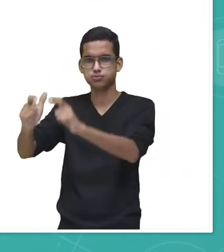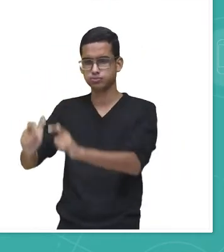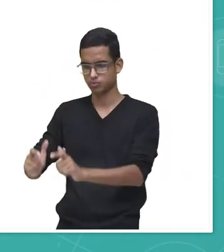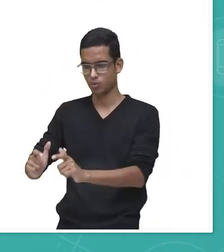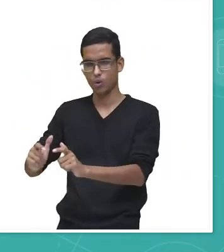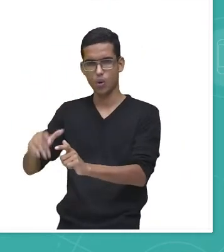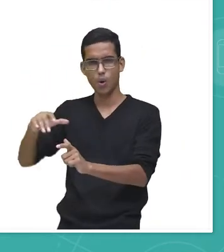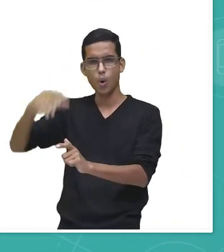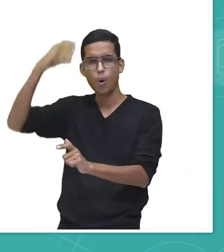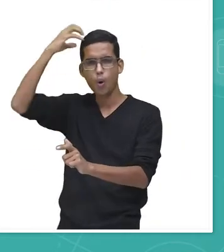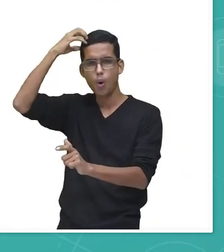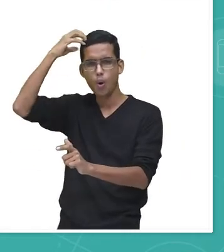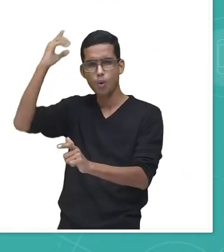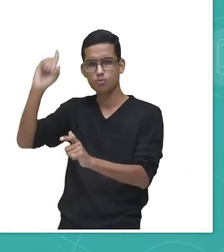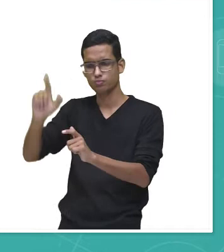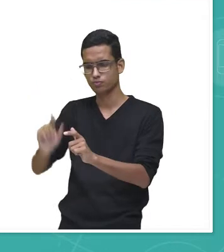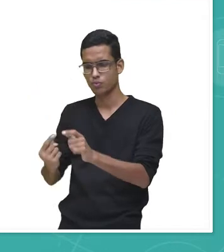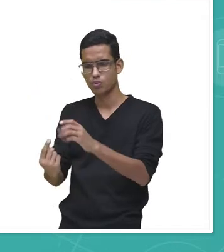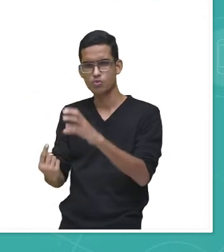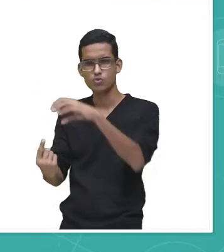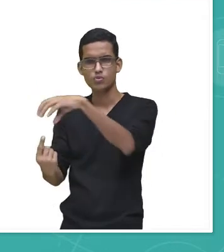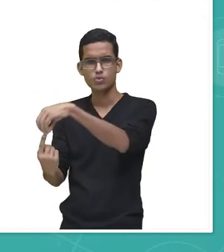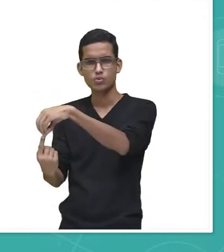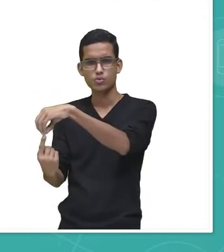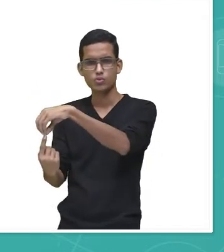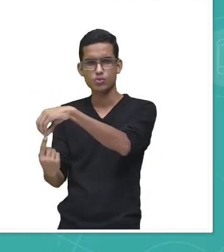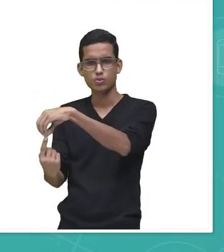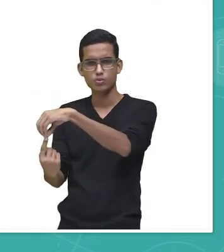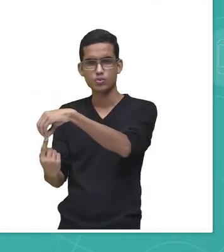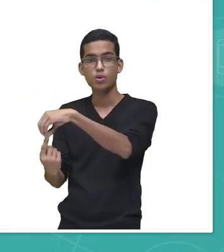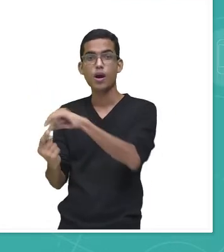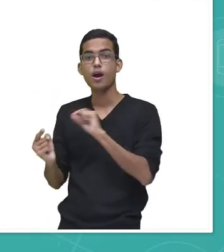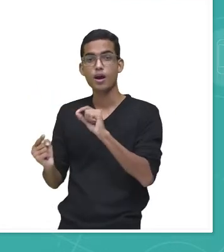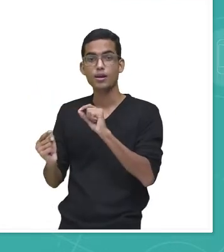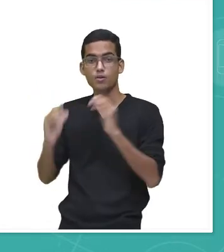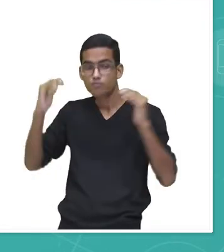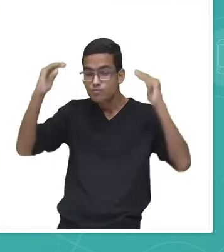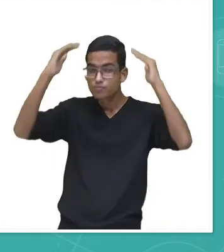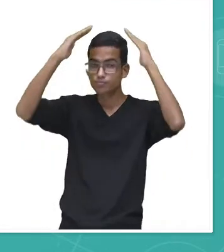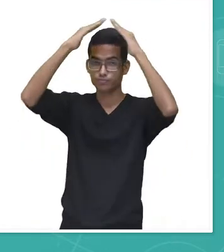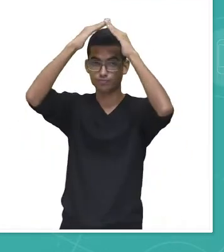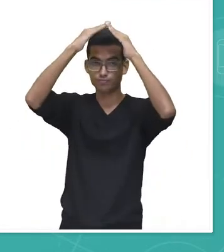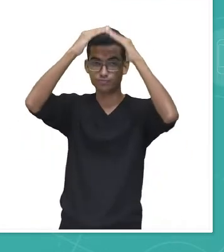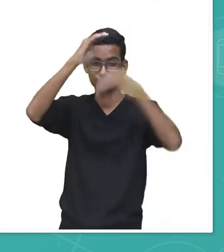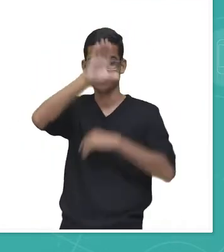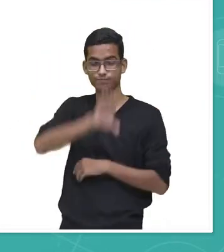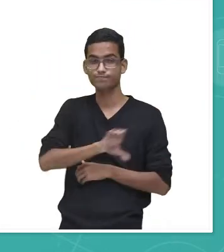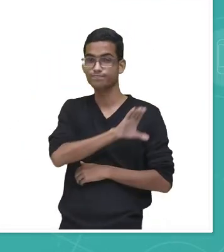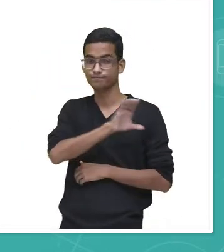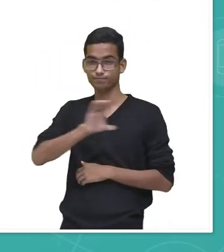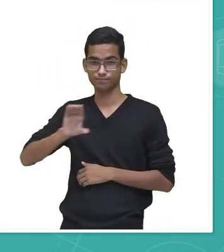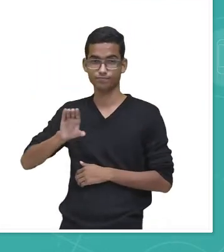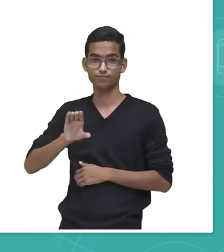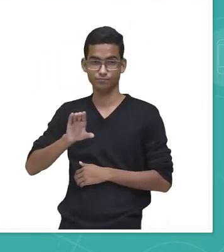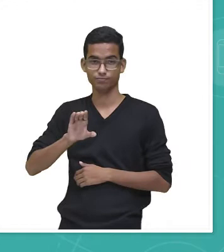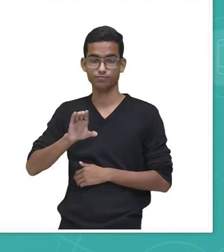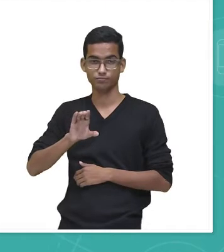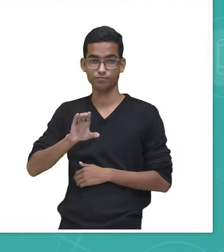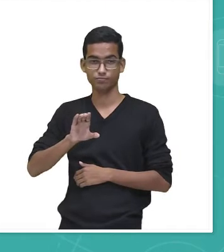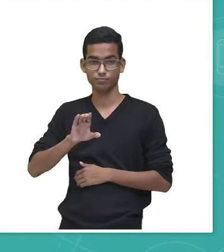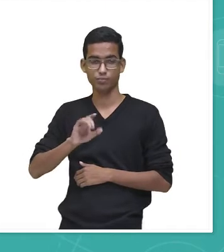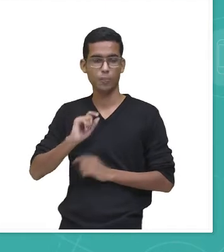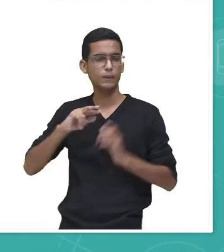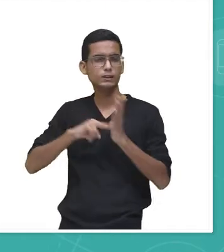acima da figura do rei. O rei, ele está sendo coroado pela própria igreja.